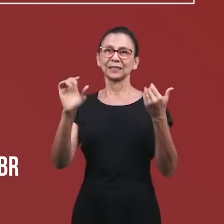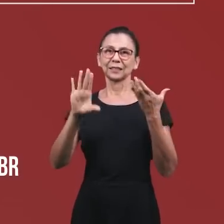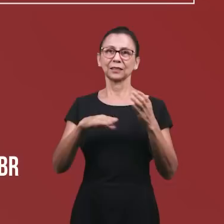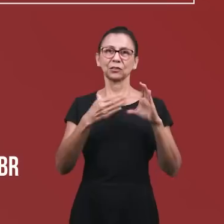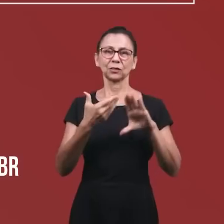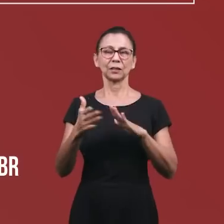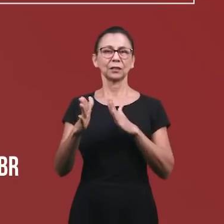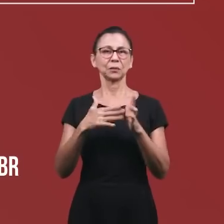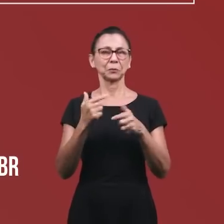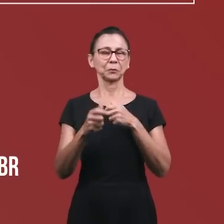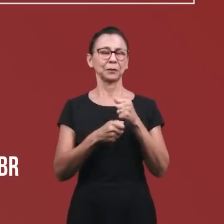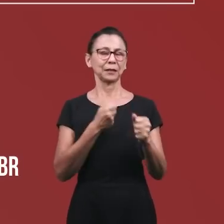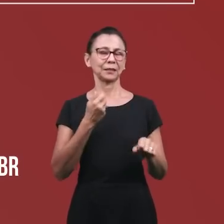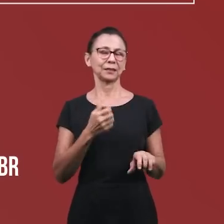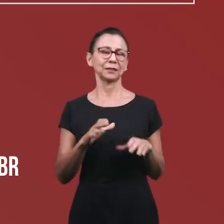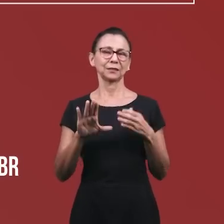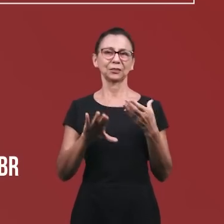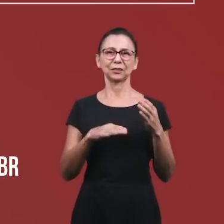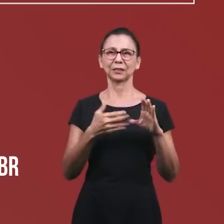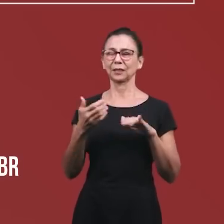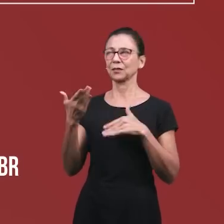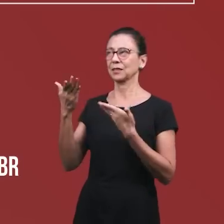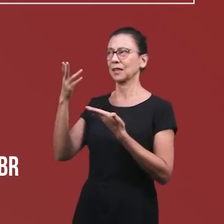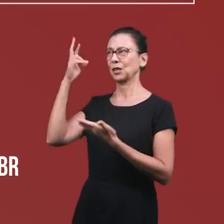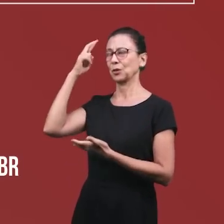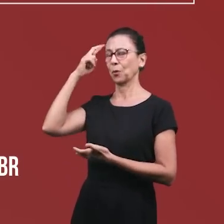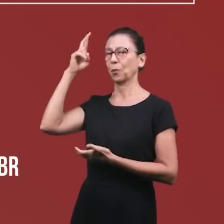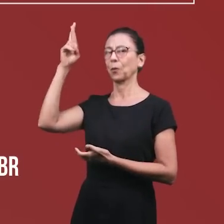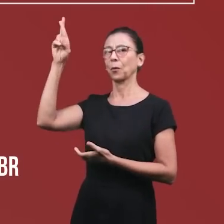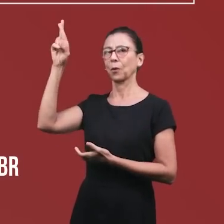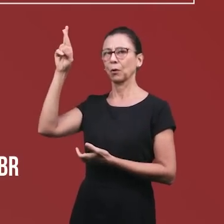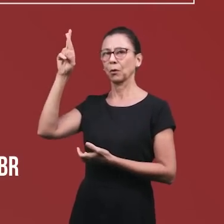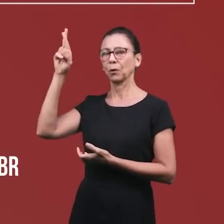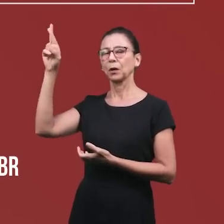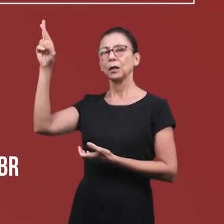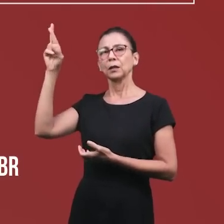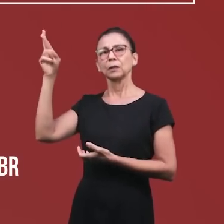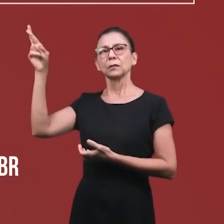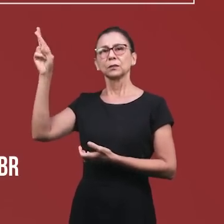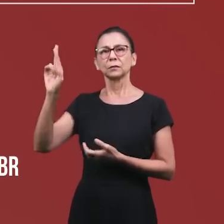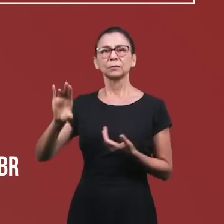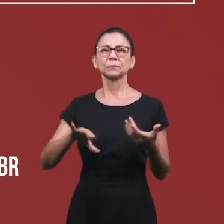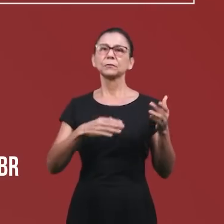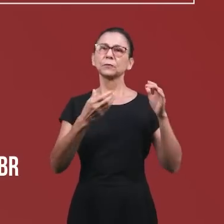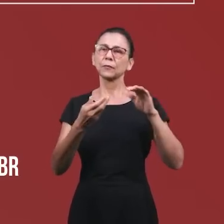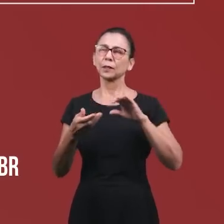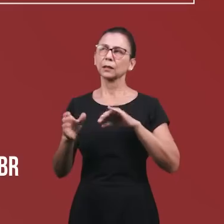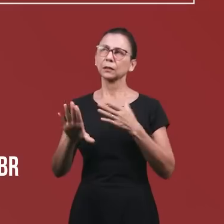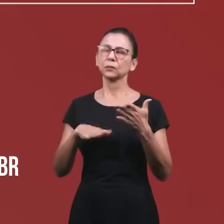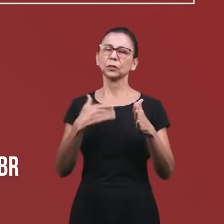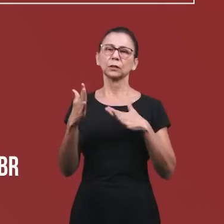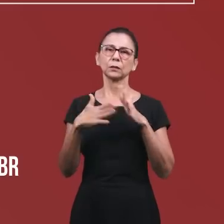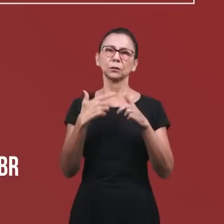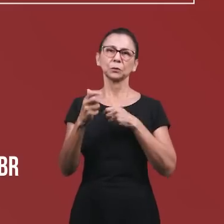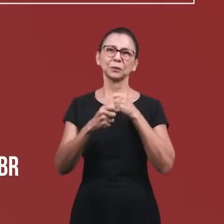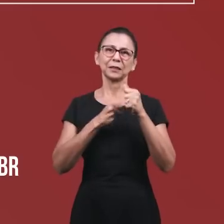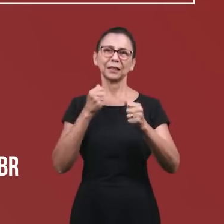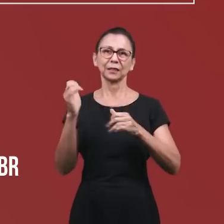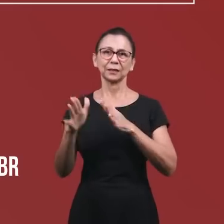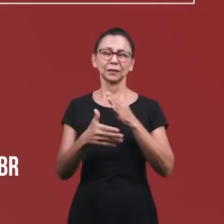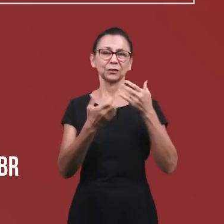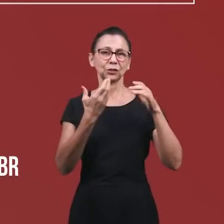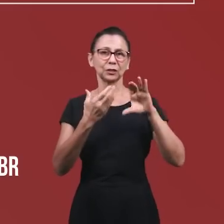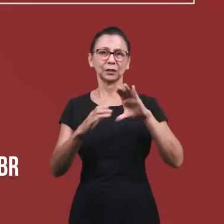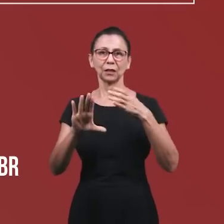maravilhas. Cante aleluia, cante aleluia, cante ao Senhor. Cante